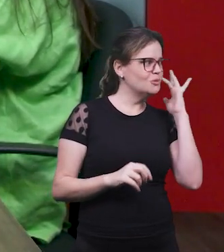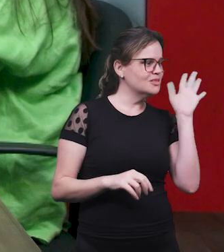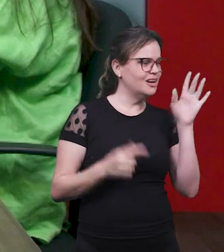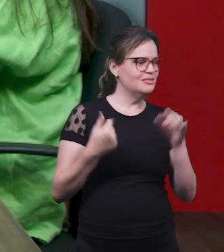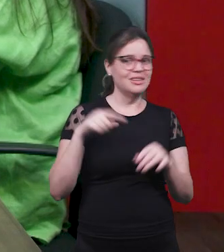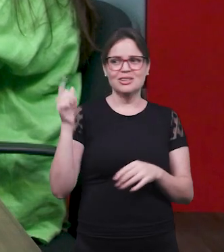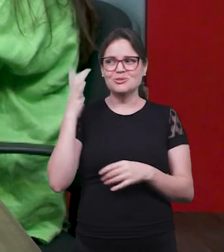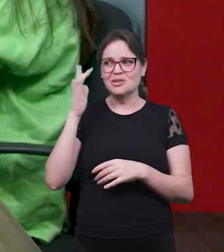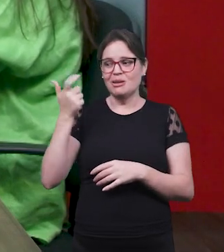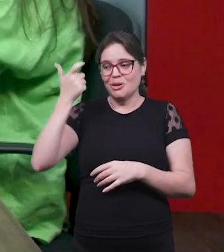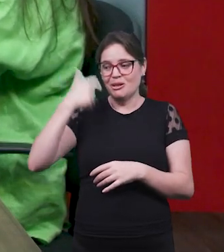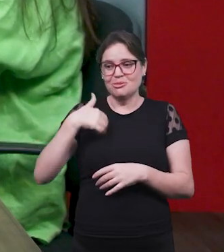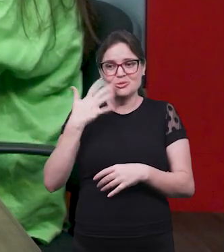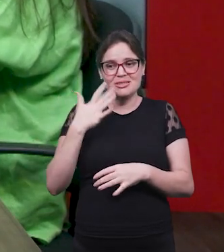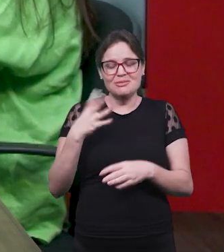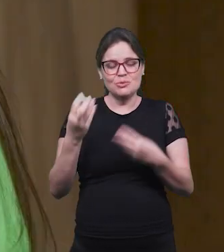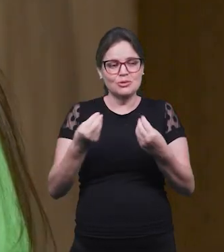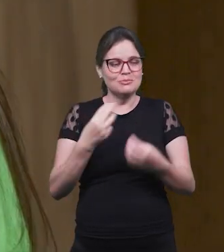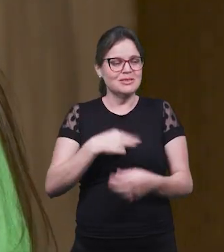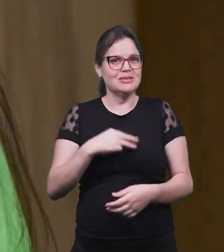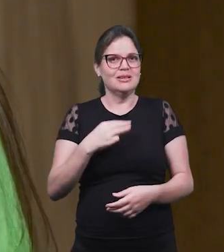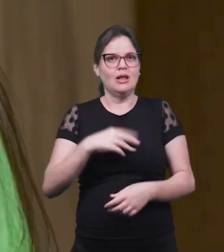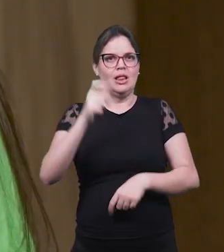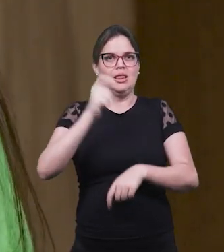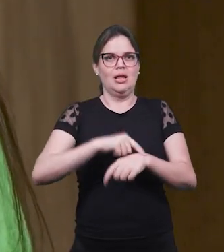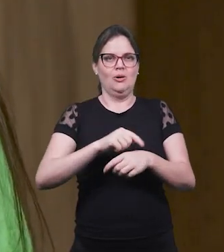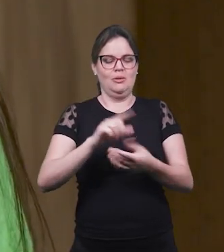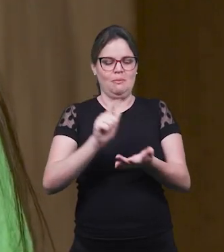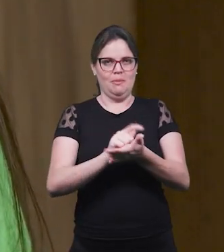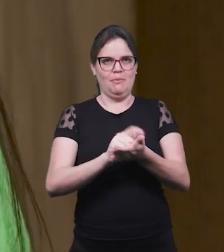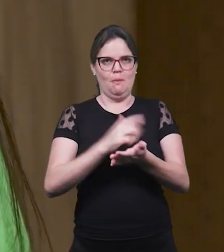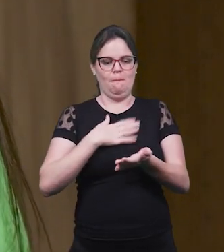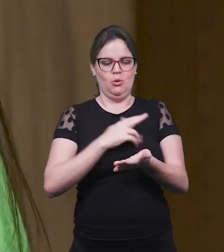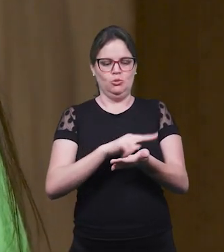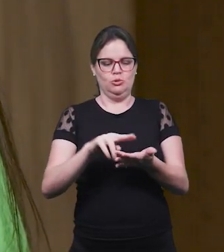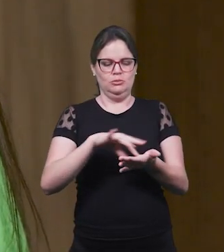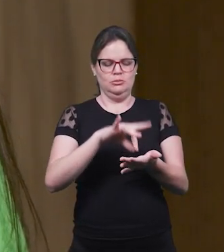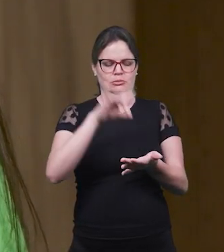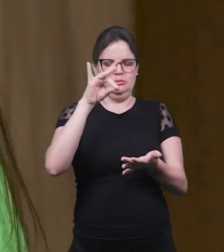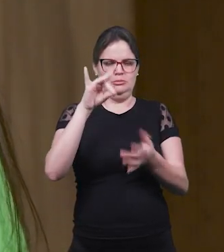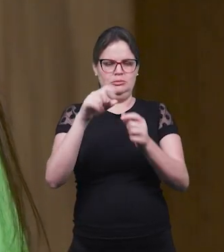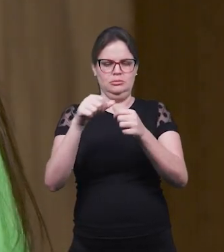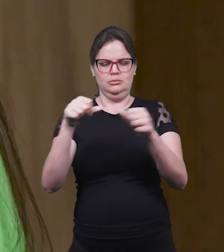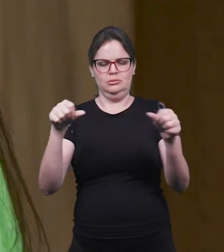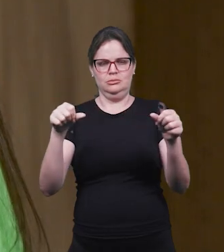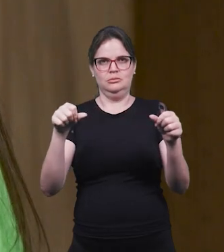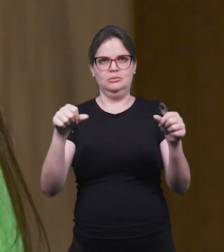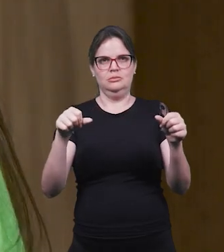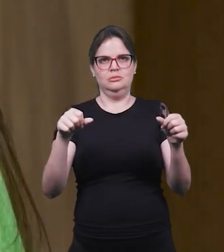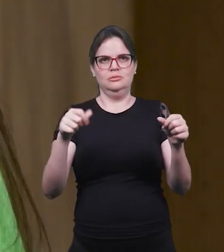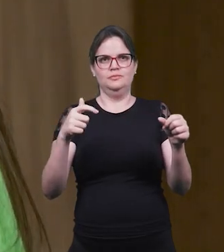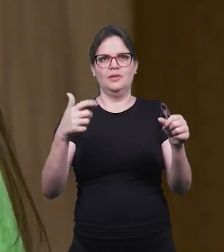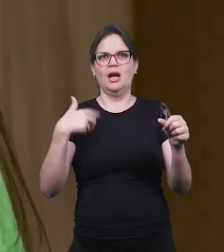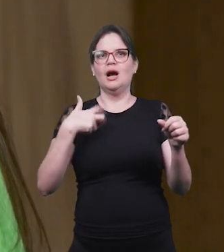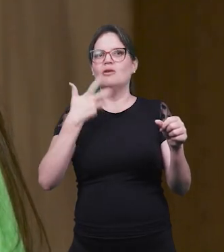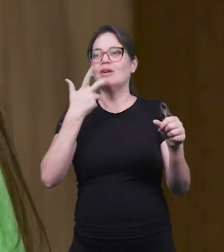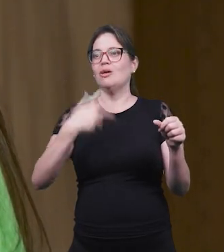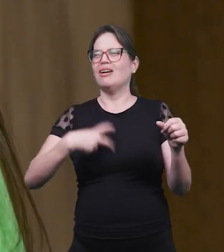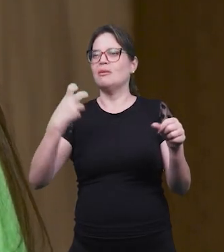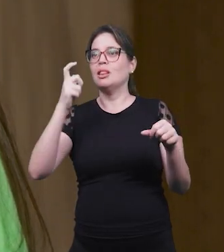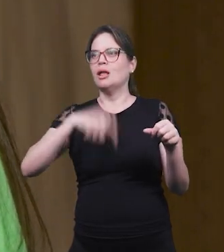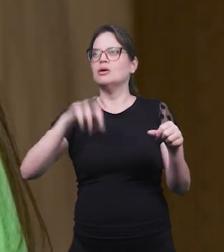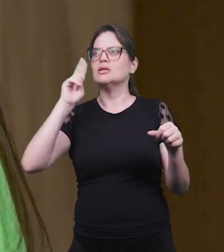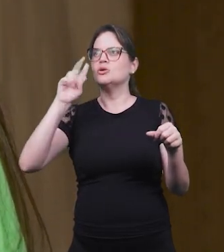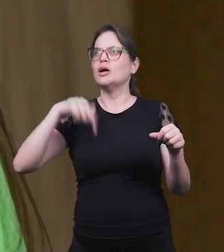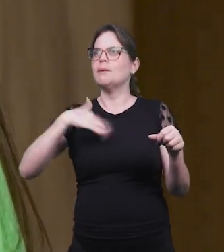tem misericórdia. Aí quando foi na hora de tirar meu papel, eu falei, Senhor, eu quero tirar a minha amiga que está